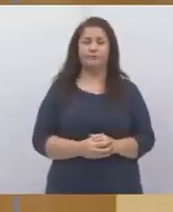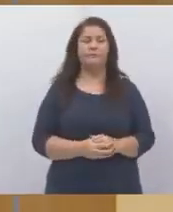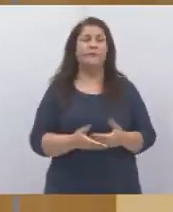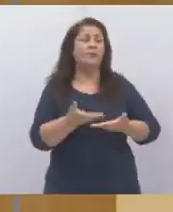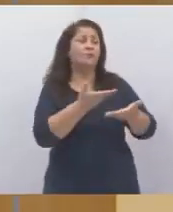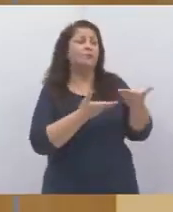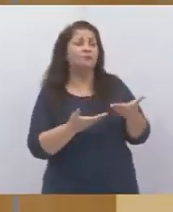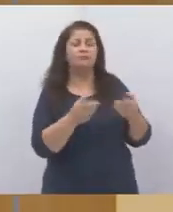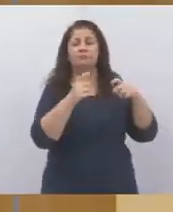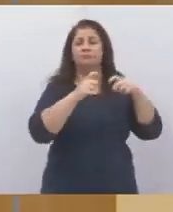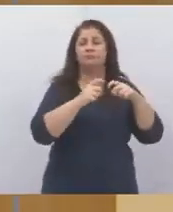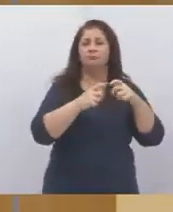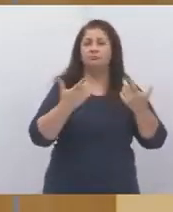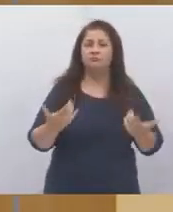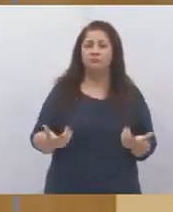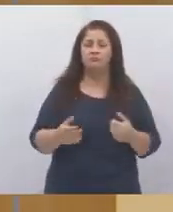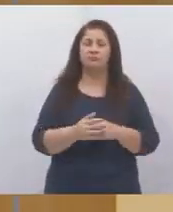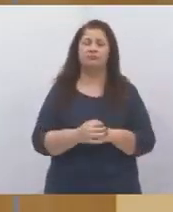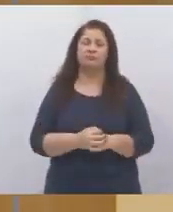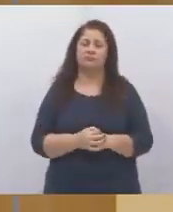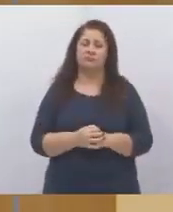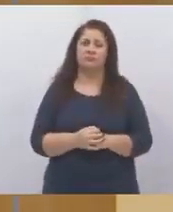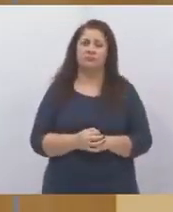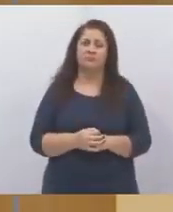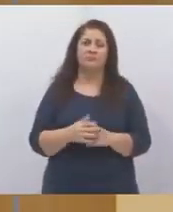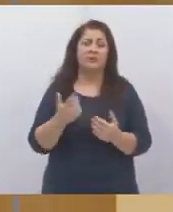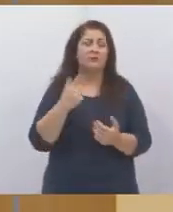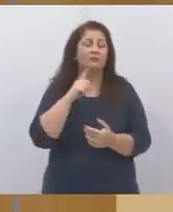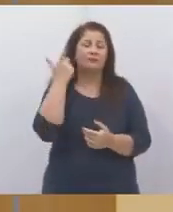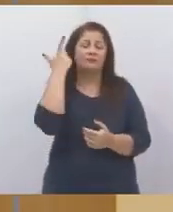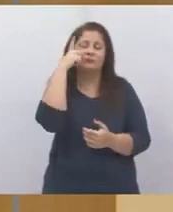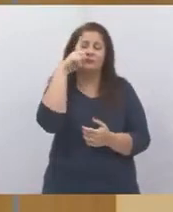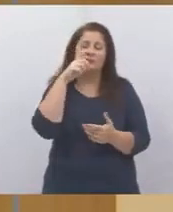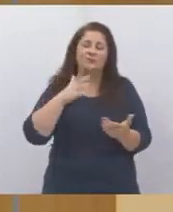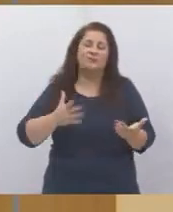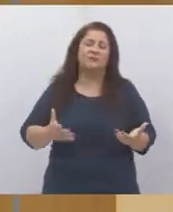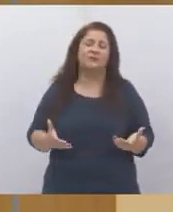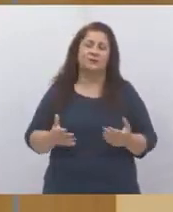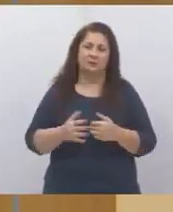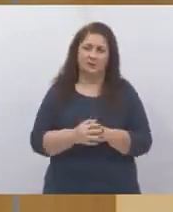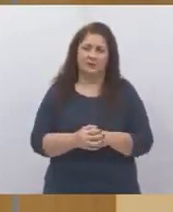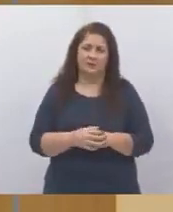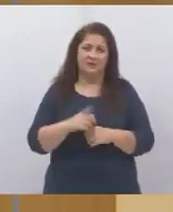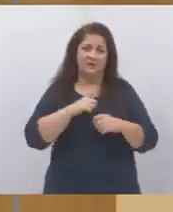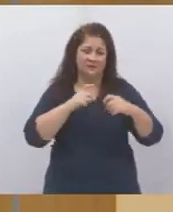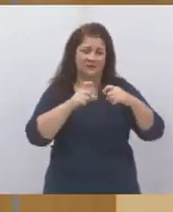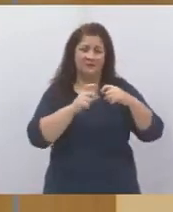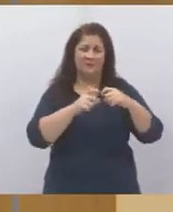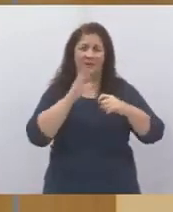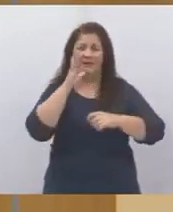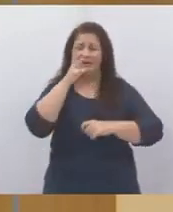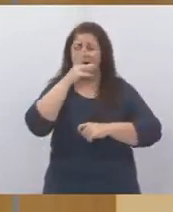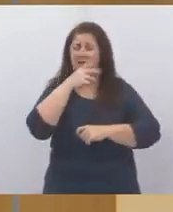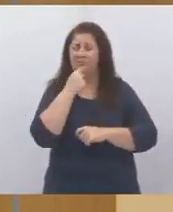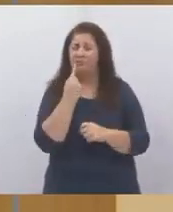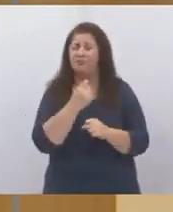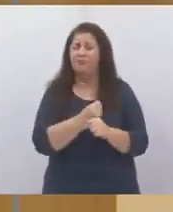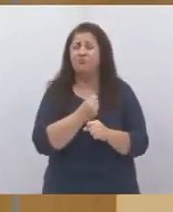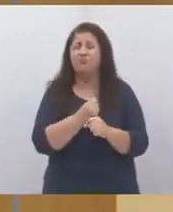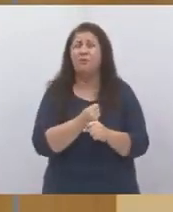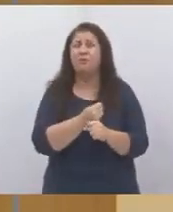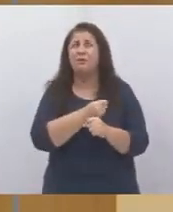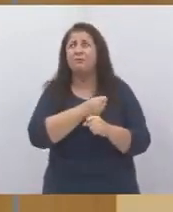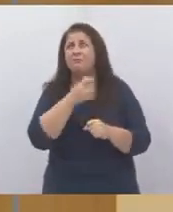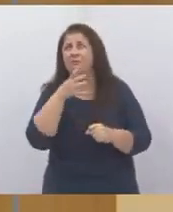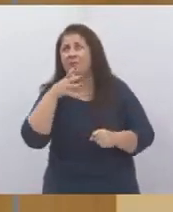consulta médica especialista e não consegue a especialidade que se demora um ano para pessoa